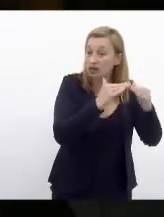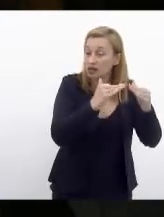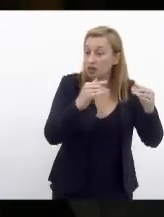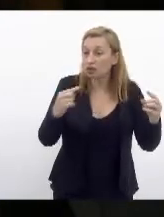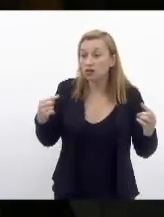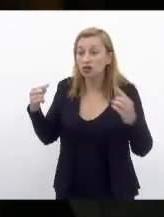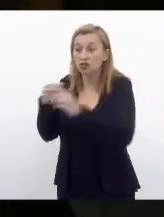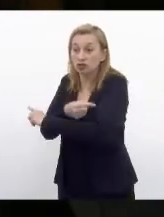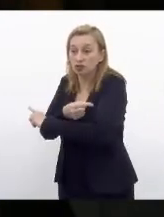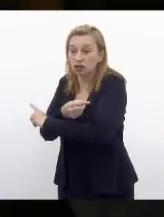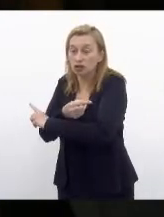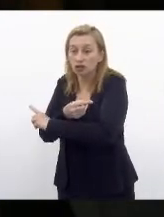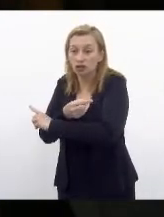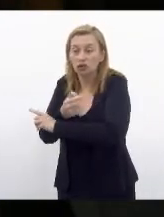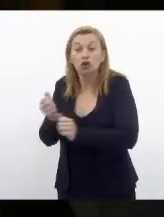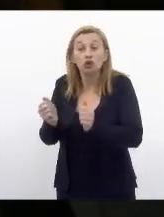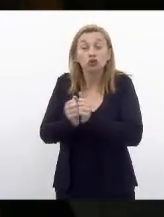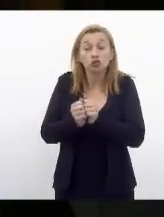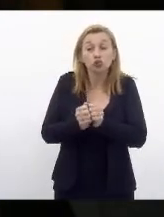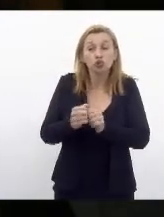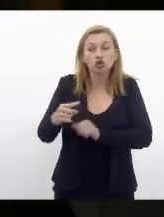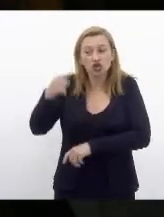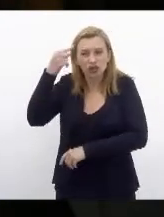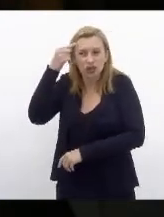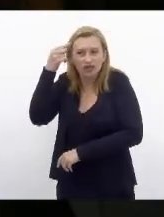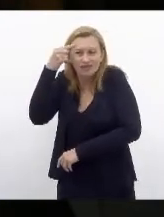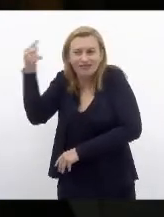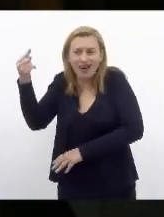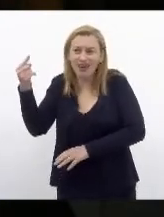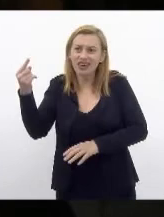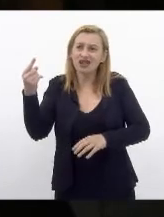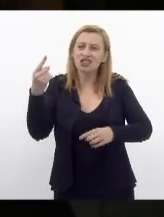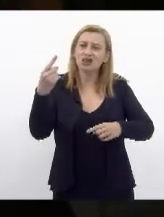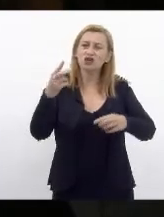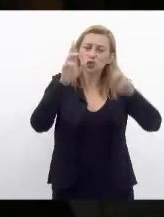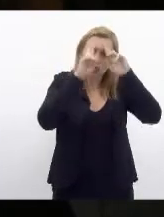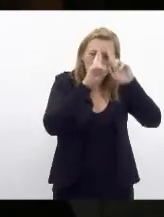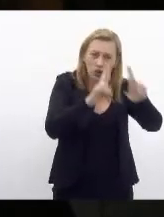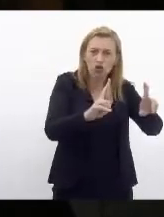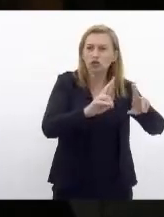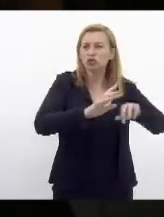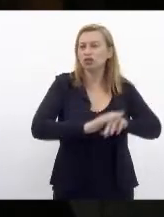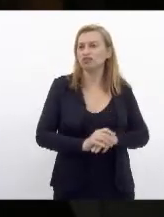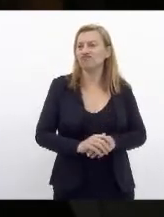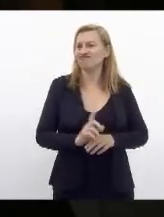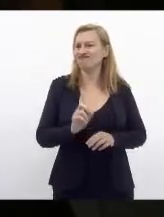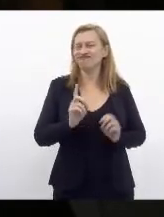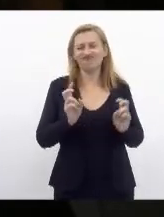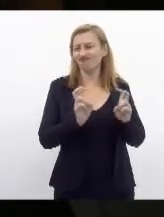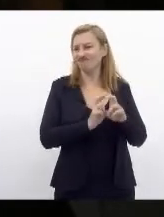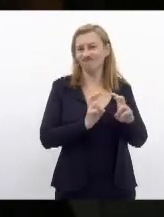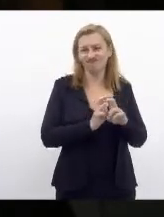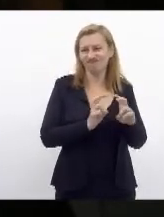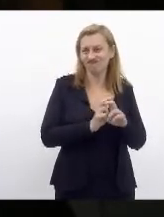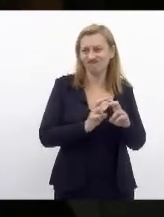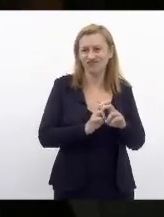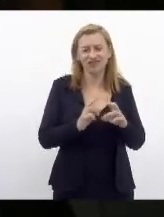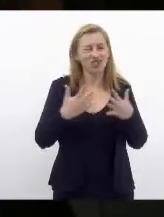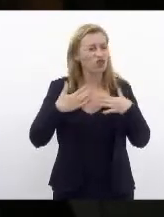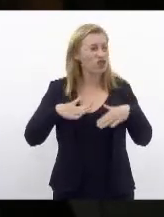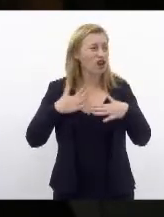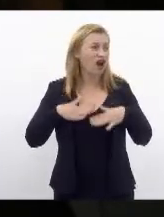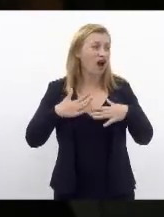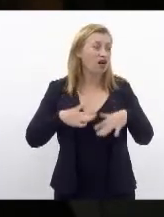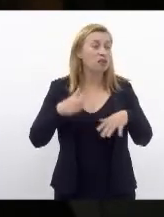ideias, com respeito mútuo, sem uma agressividade demasiada, né?